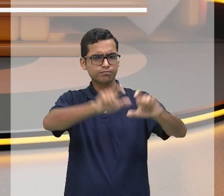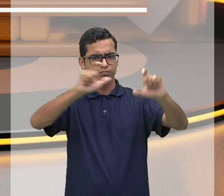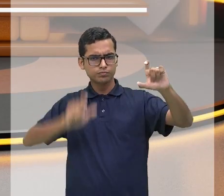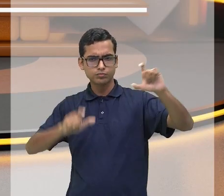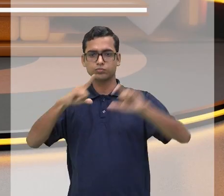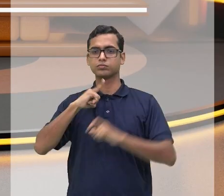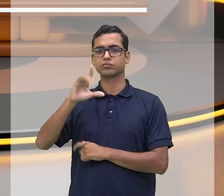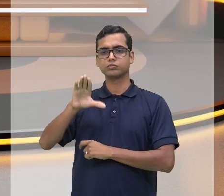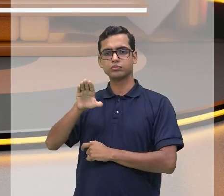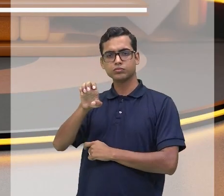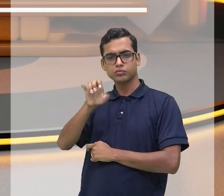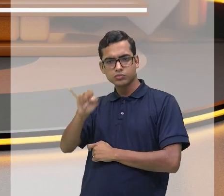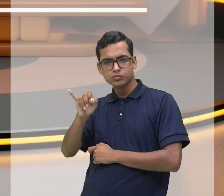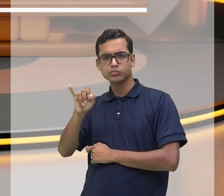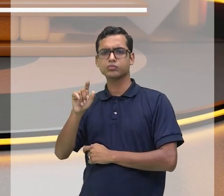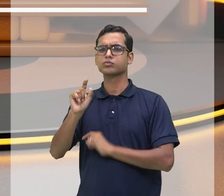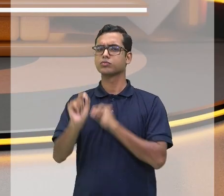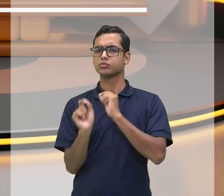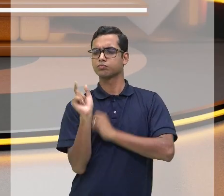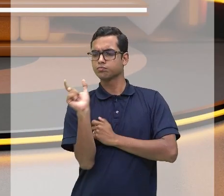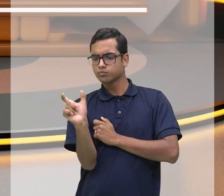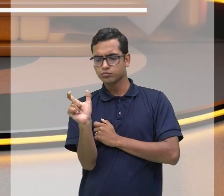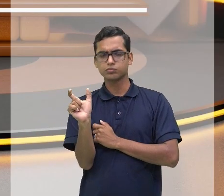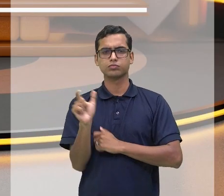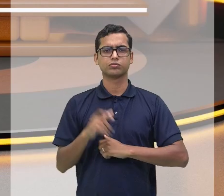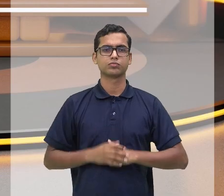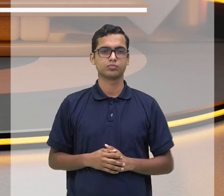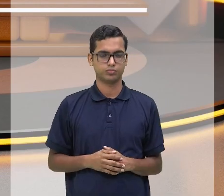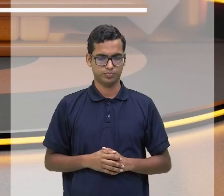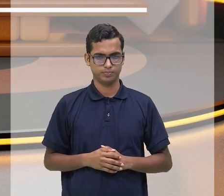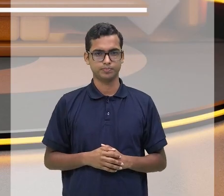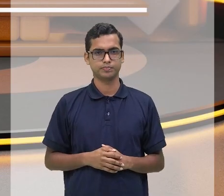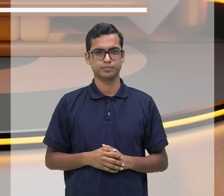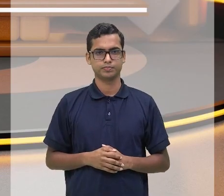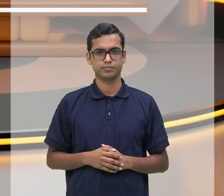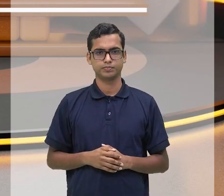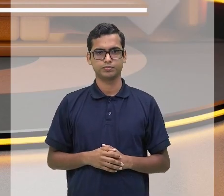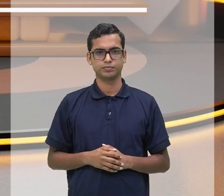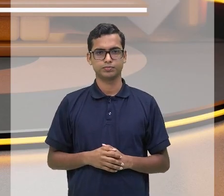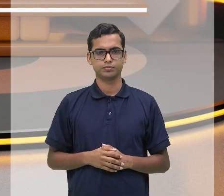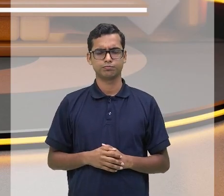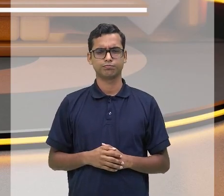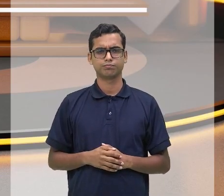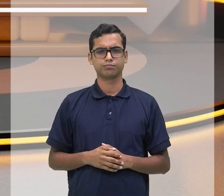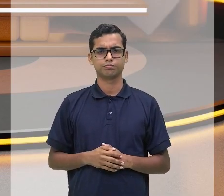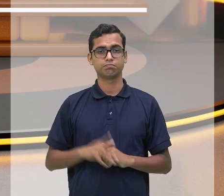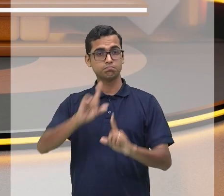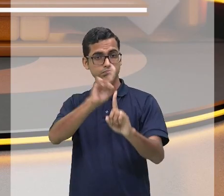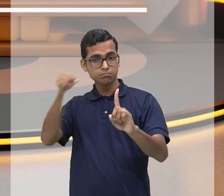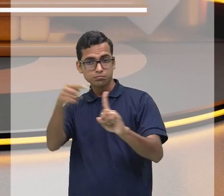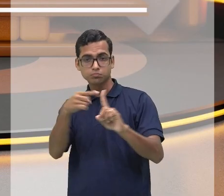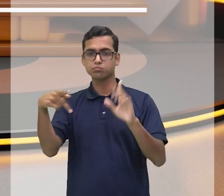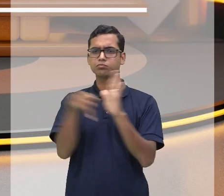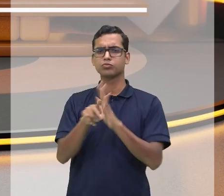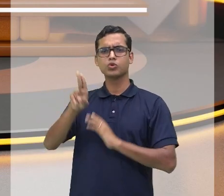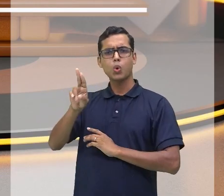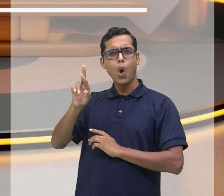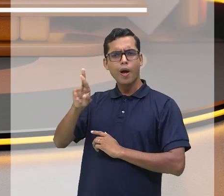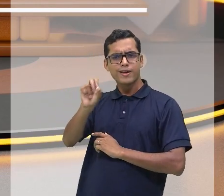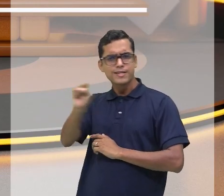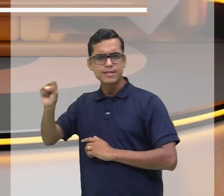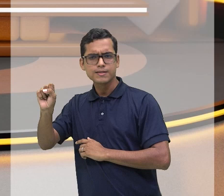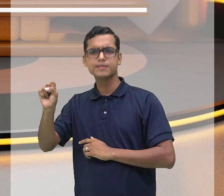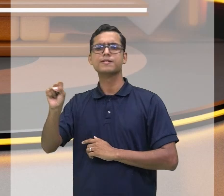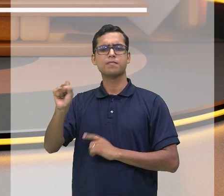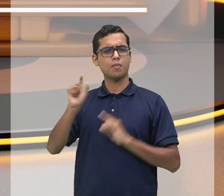sigla CEI, que às vezes a gente fala SEI, né? Com o fim, gente, da União Soviética, né?